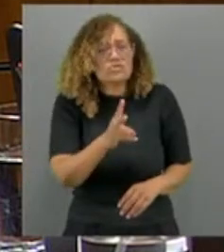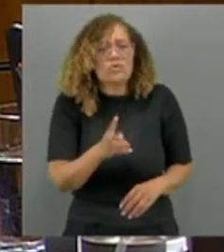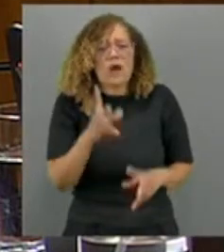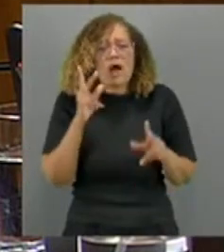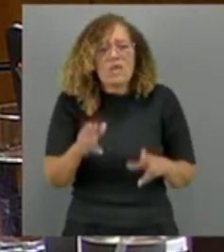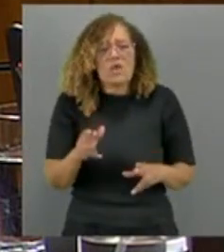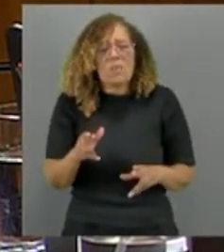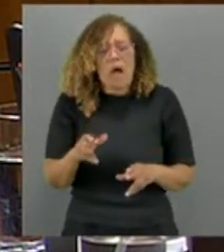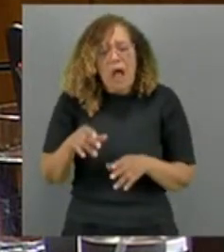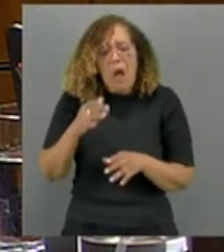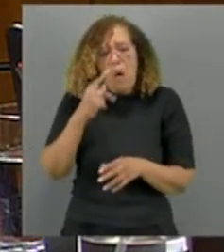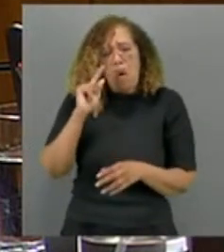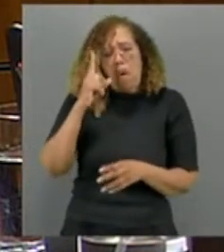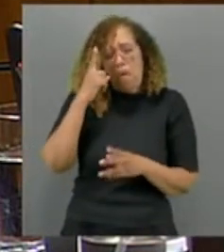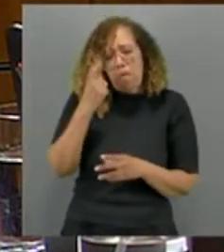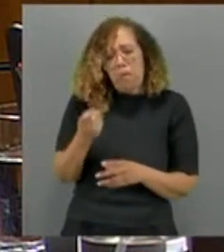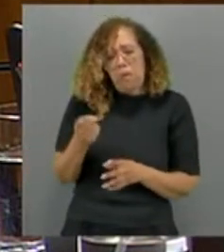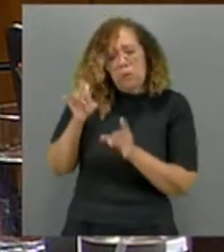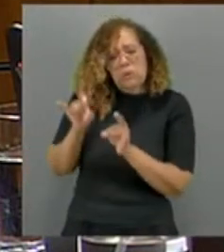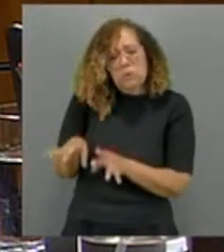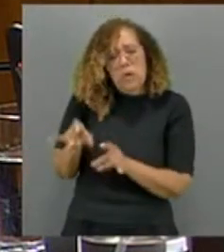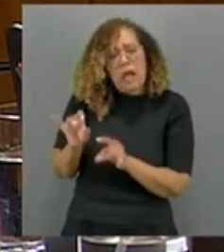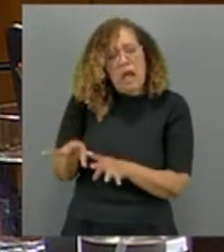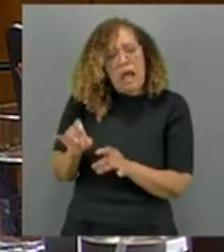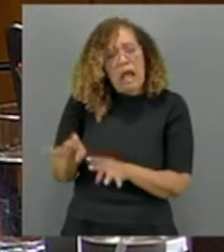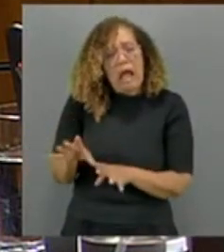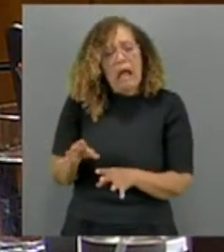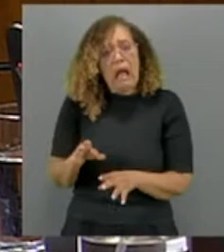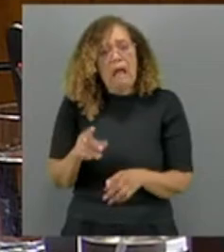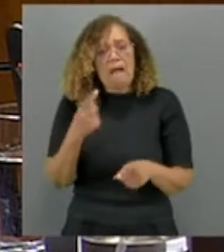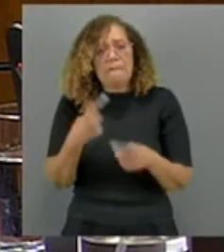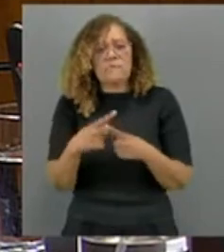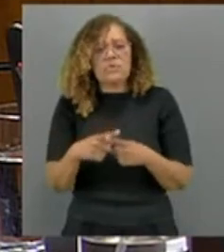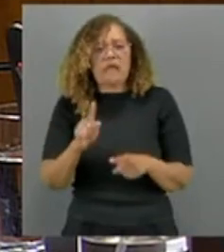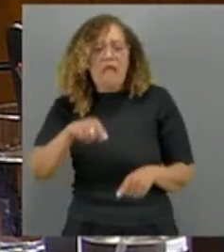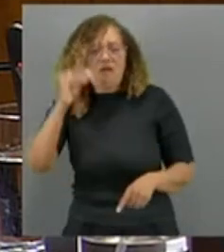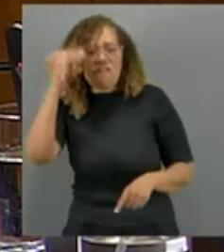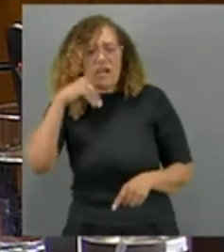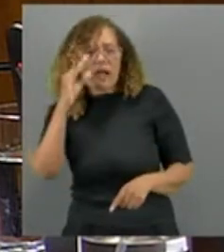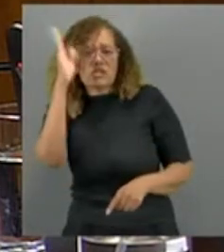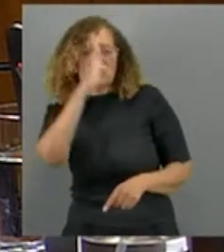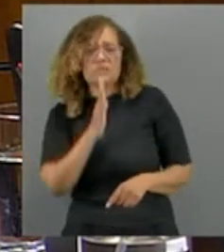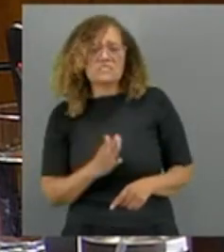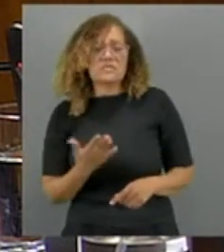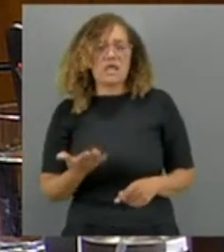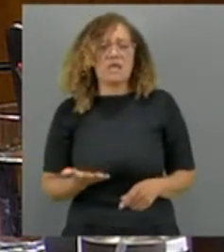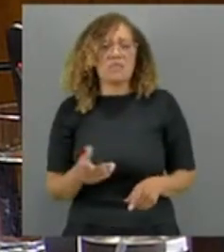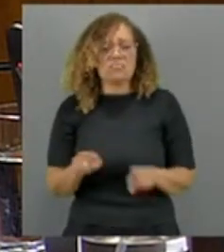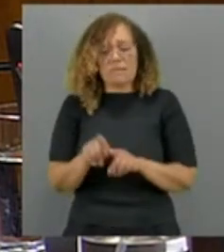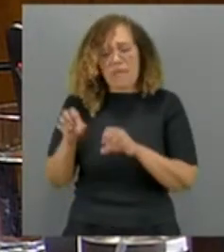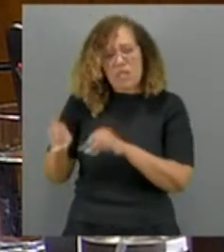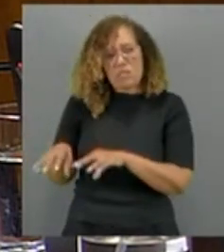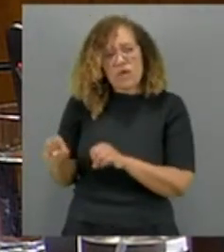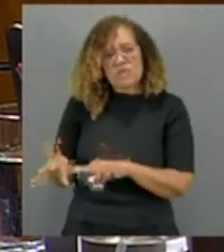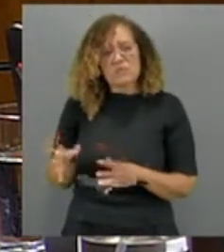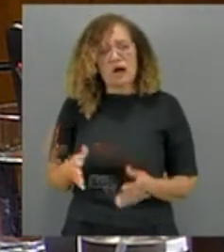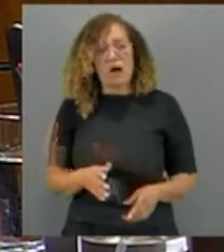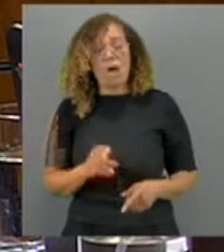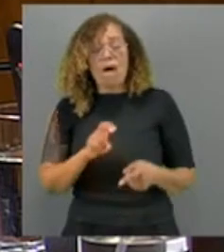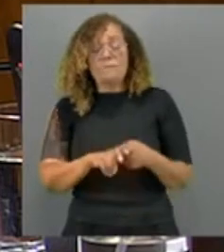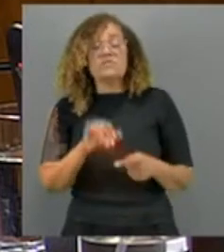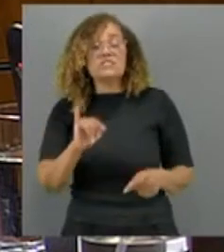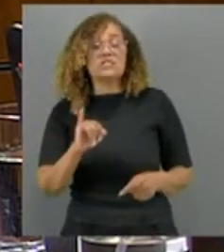do tapete sobre diversas teses identitárias o fracasso brasileiro na questão educacional. Então, se